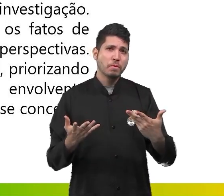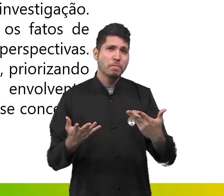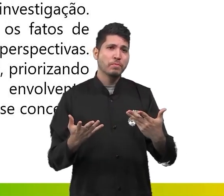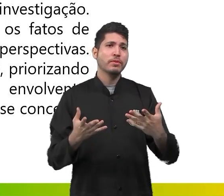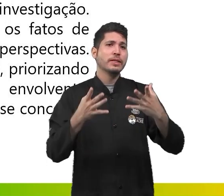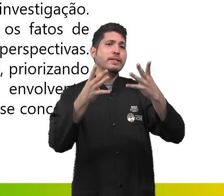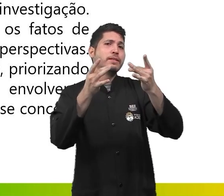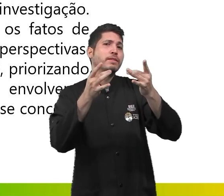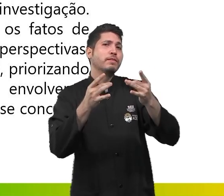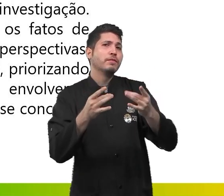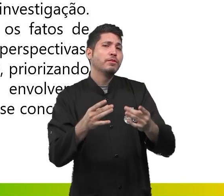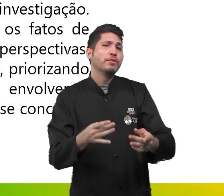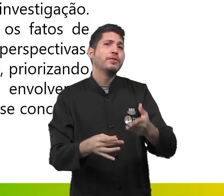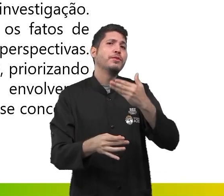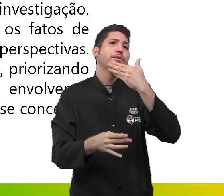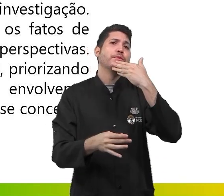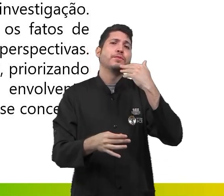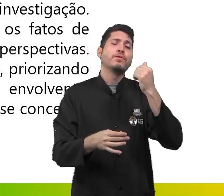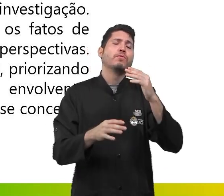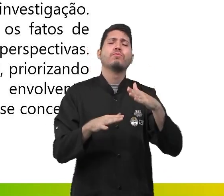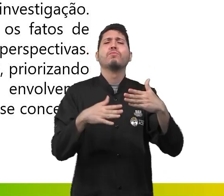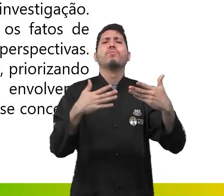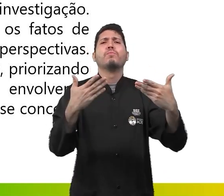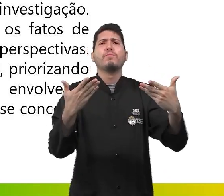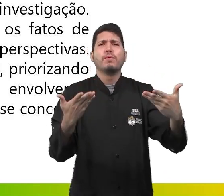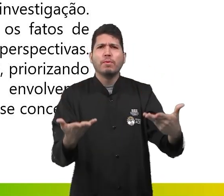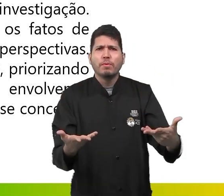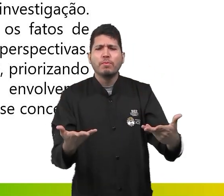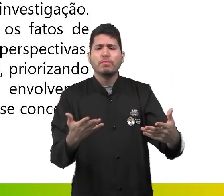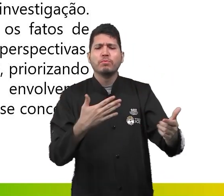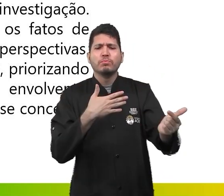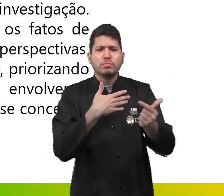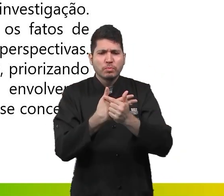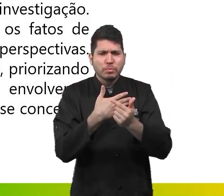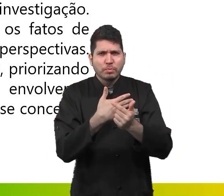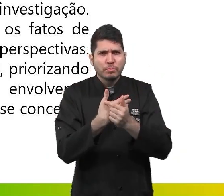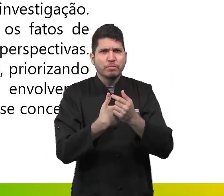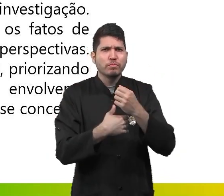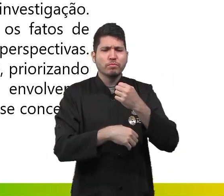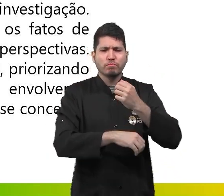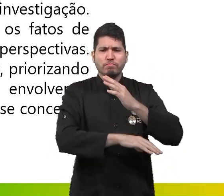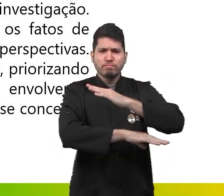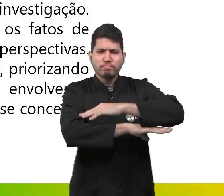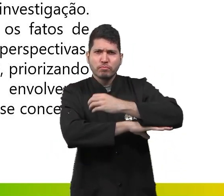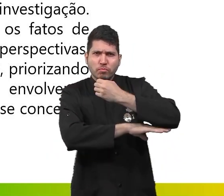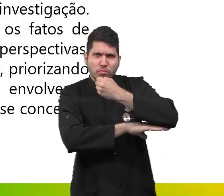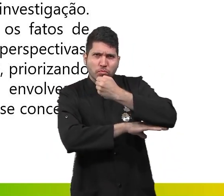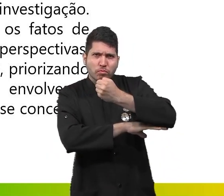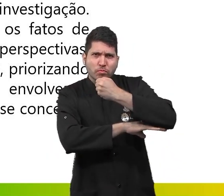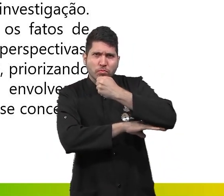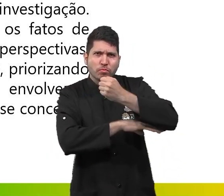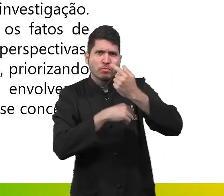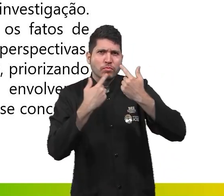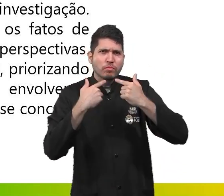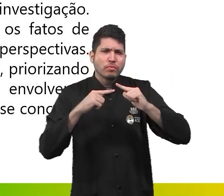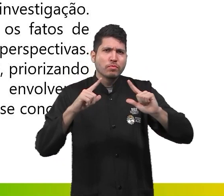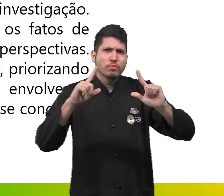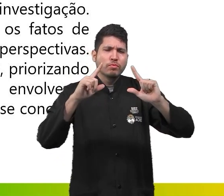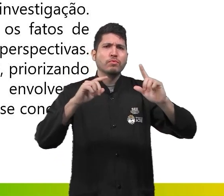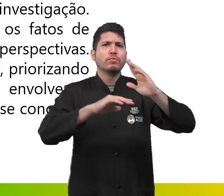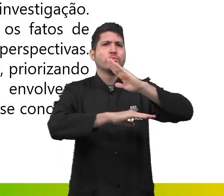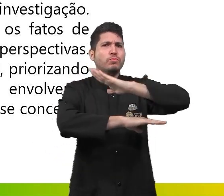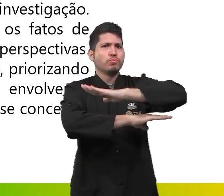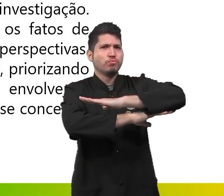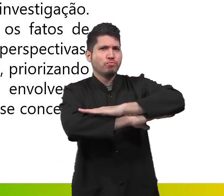mas ela quer que descreve melhor o papel da reportagem na linguagem jornalística,